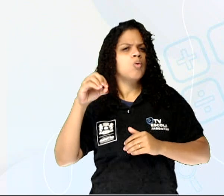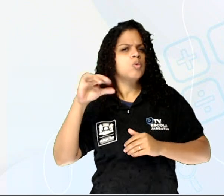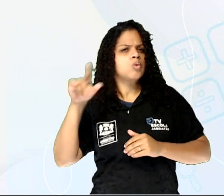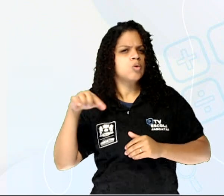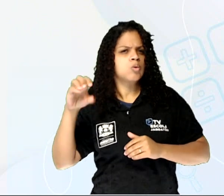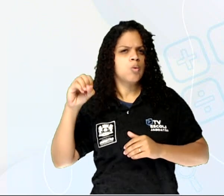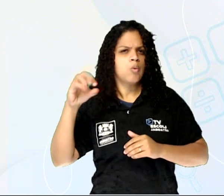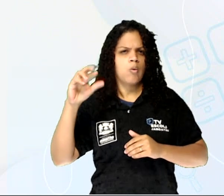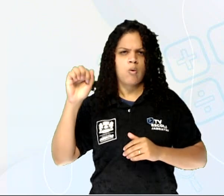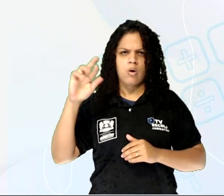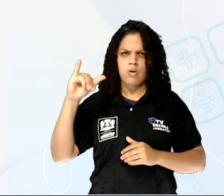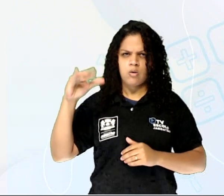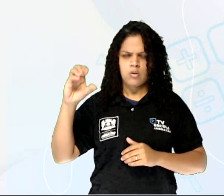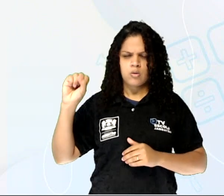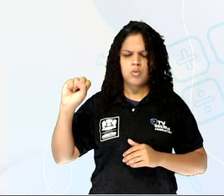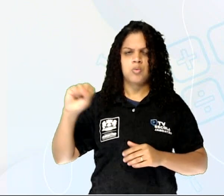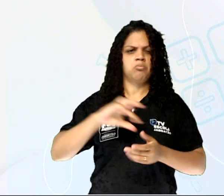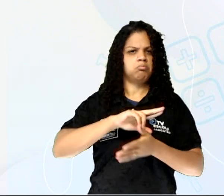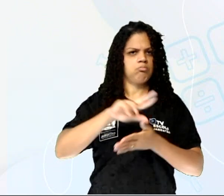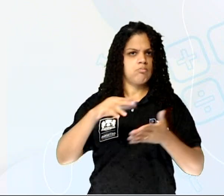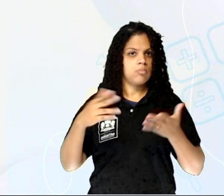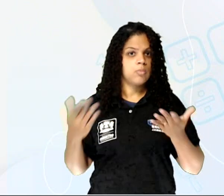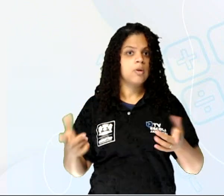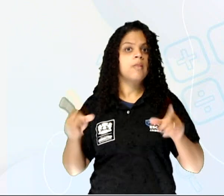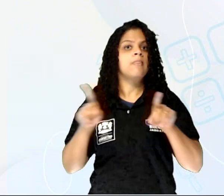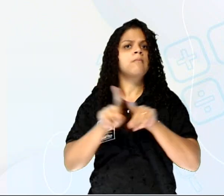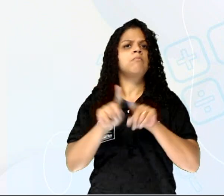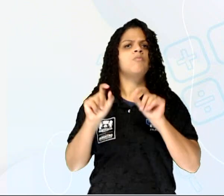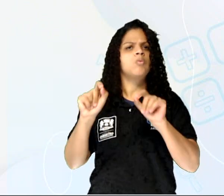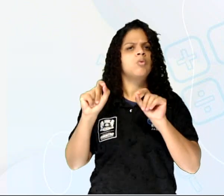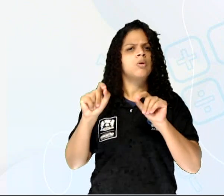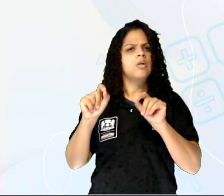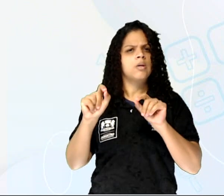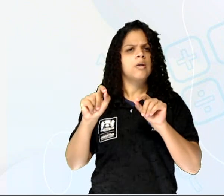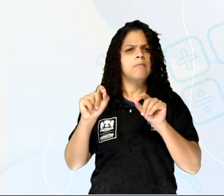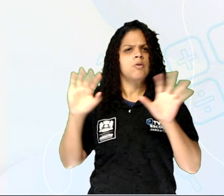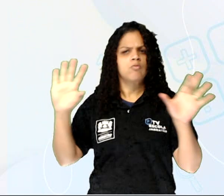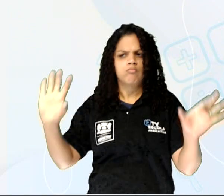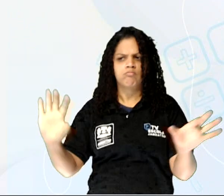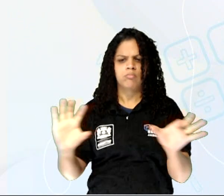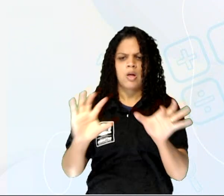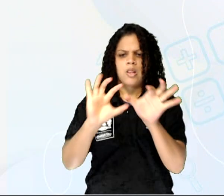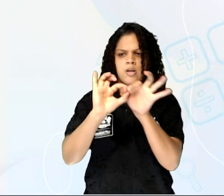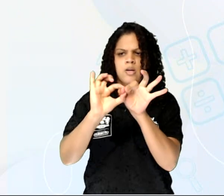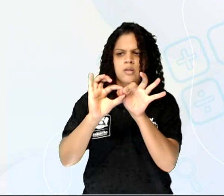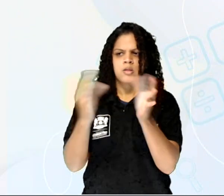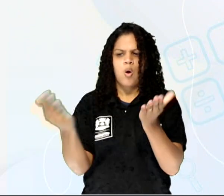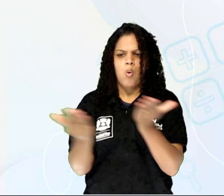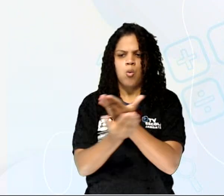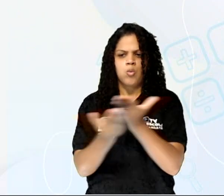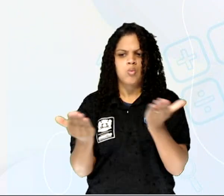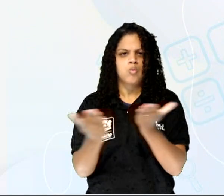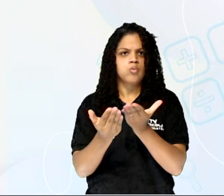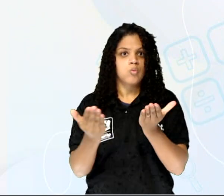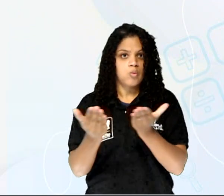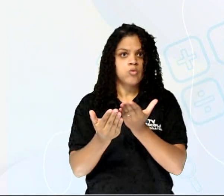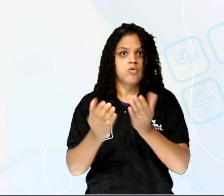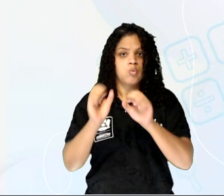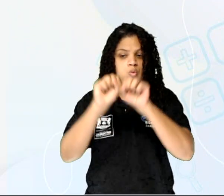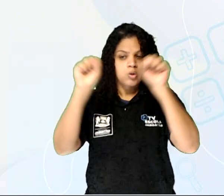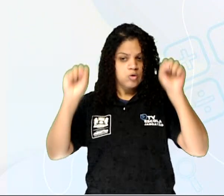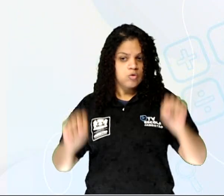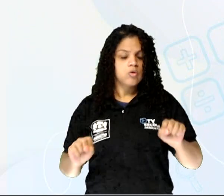sistema imunológico baseia-se nas relações antígeno e anticorpo. O sistema imunológico responde